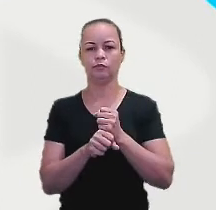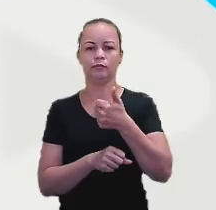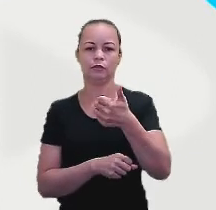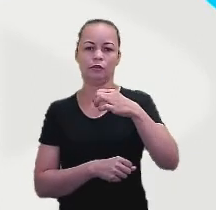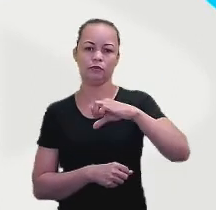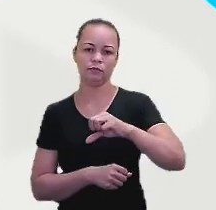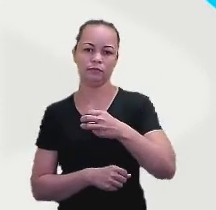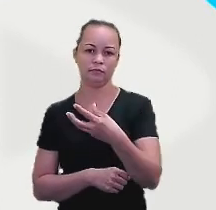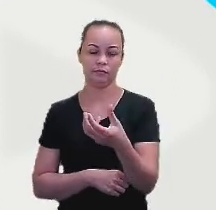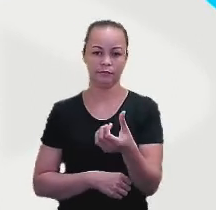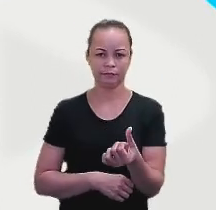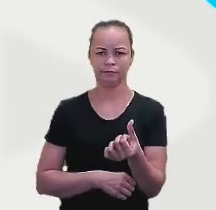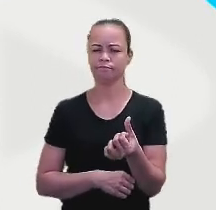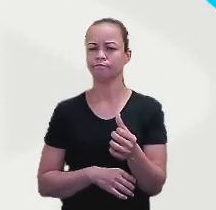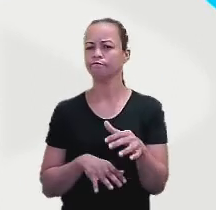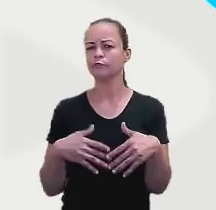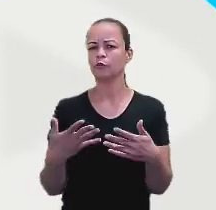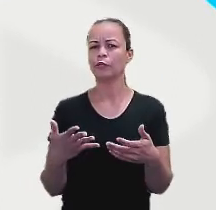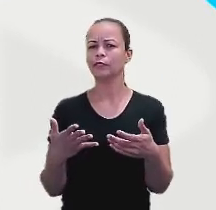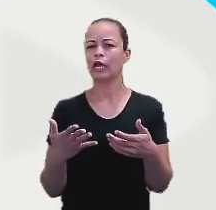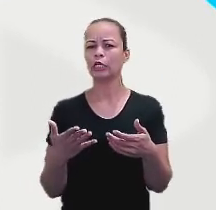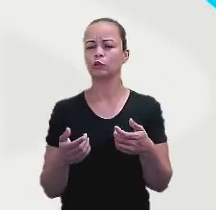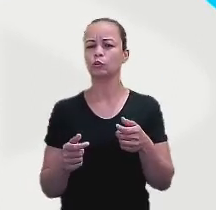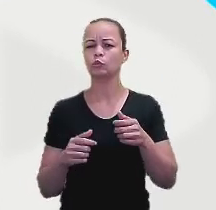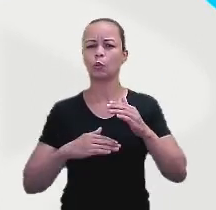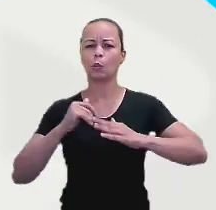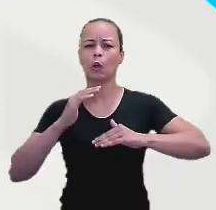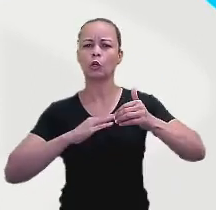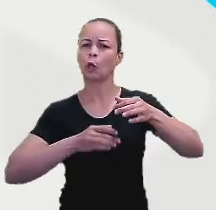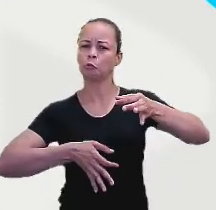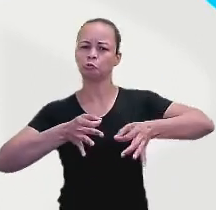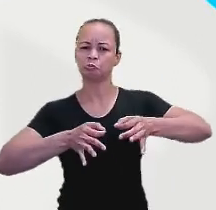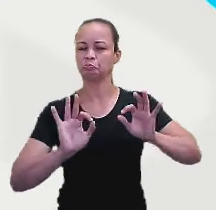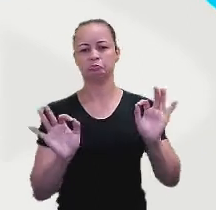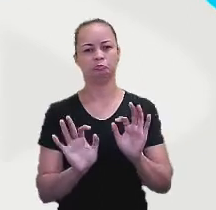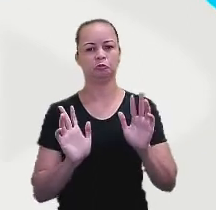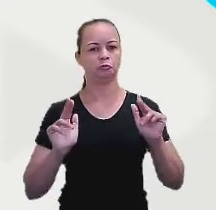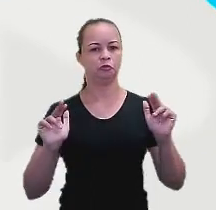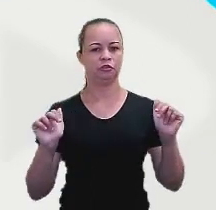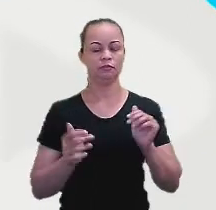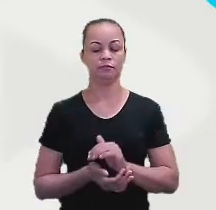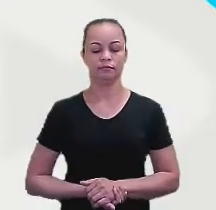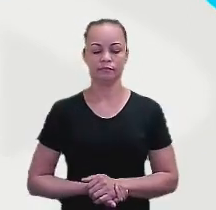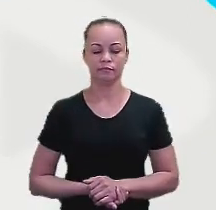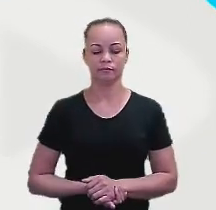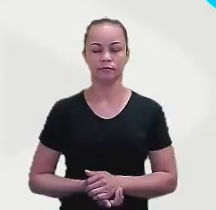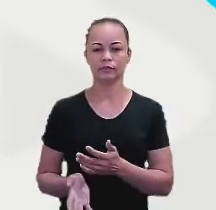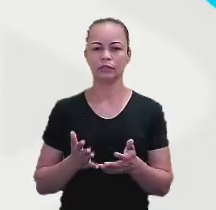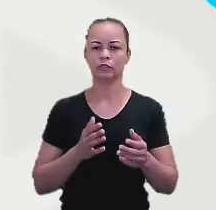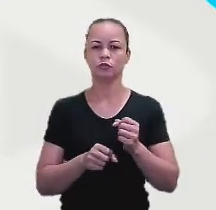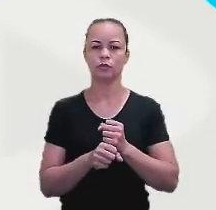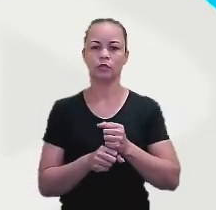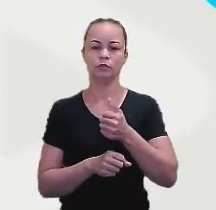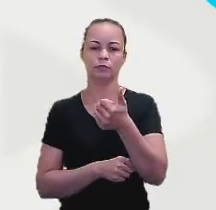1936. No entanto, nunca exerceu a profissão de jurista. Em